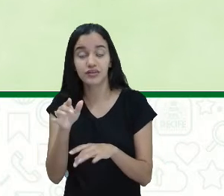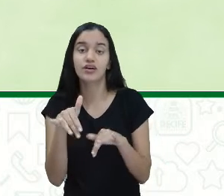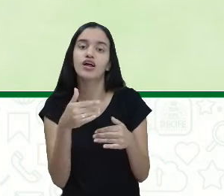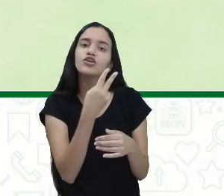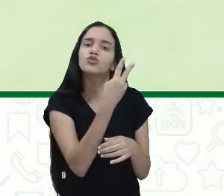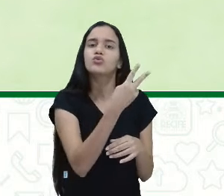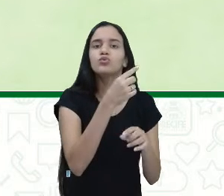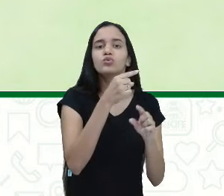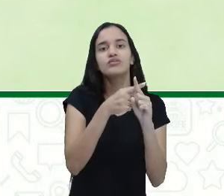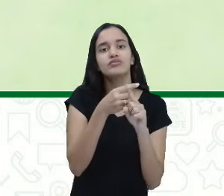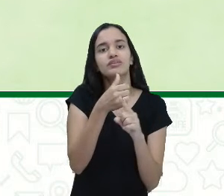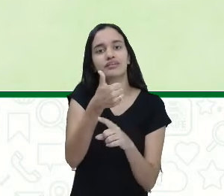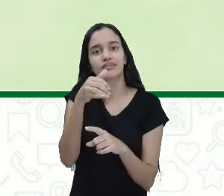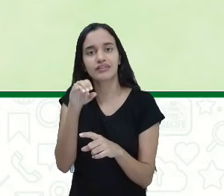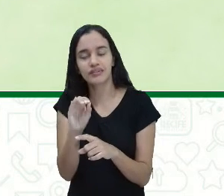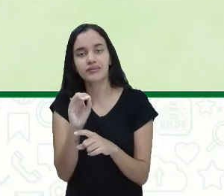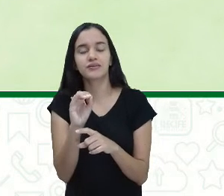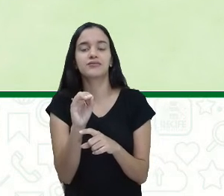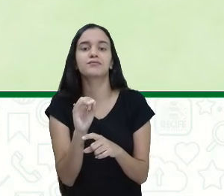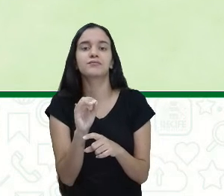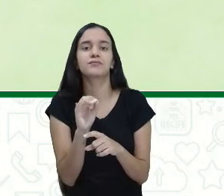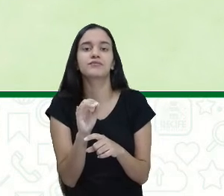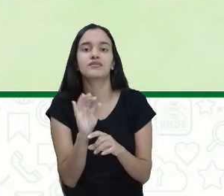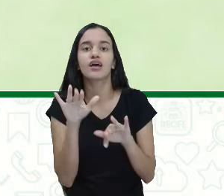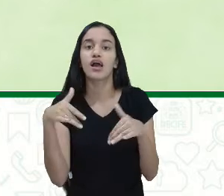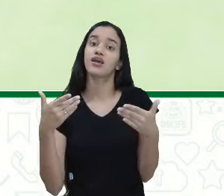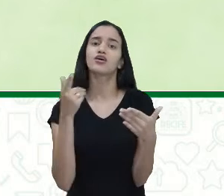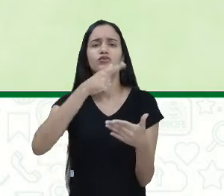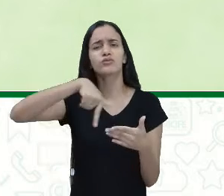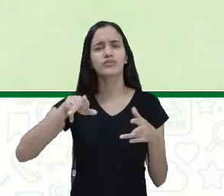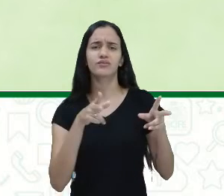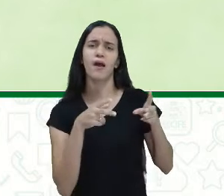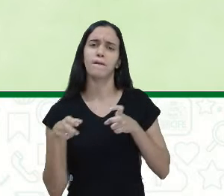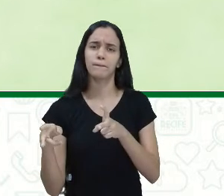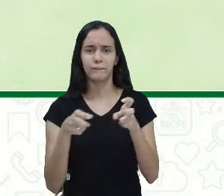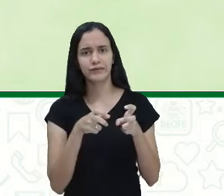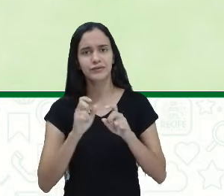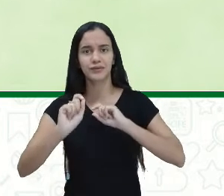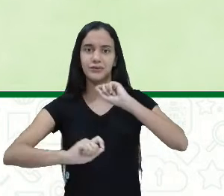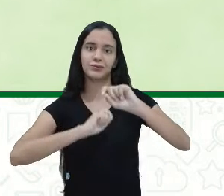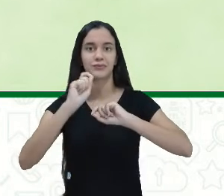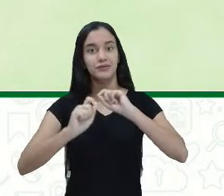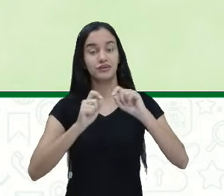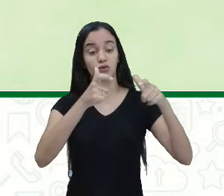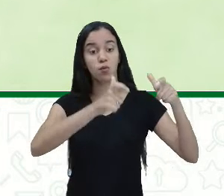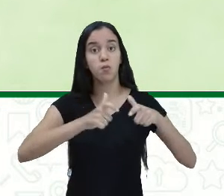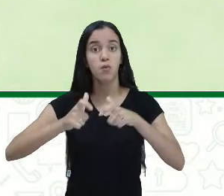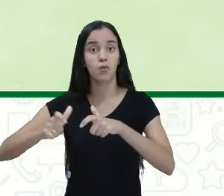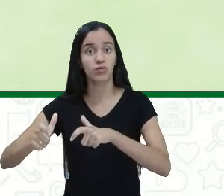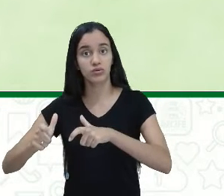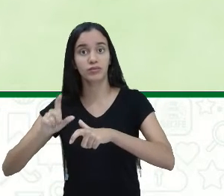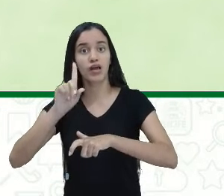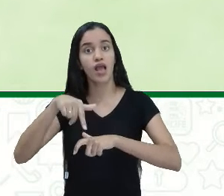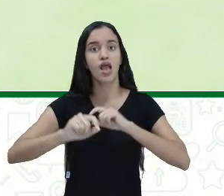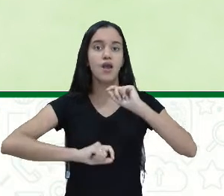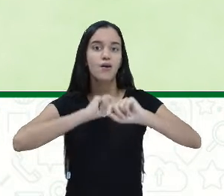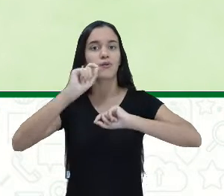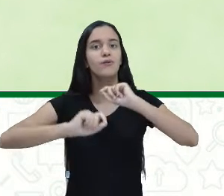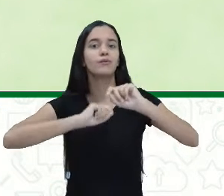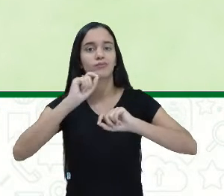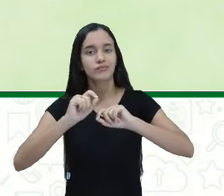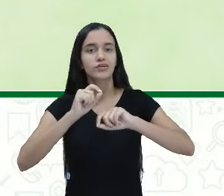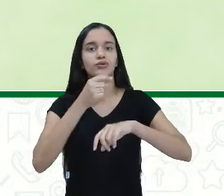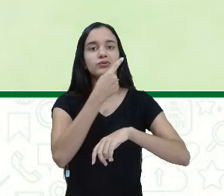vezes 10 e 1 vezes 1. E aí você vai perceber que o posicionamento deles é